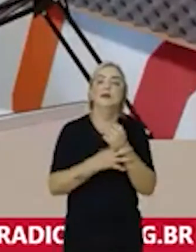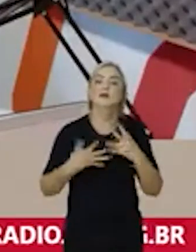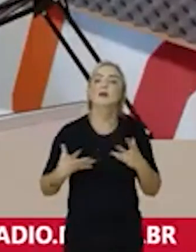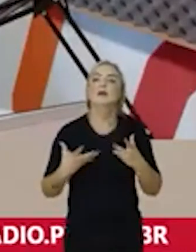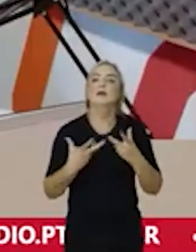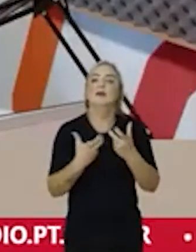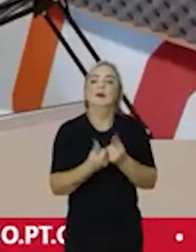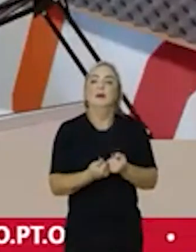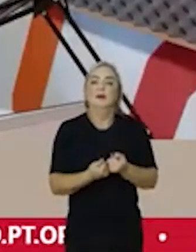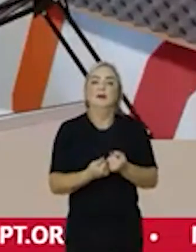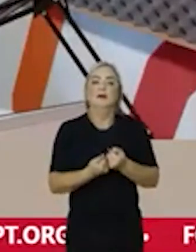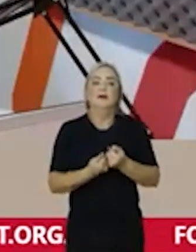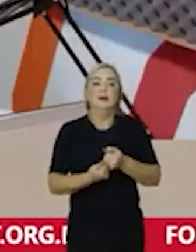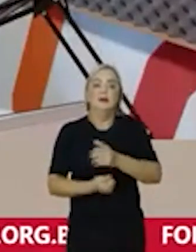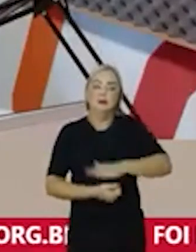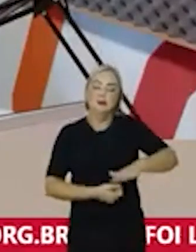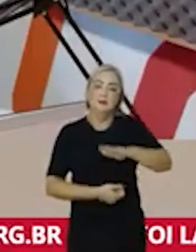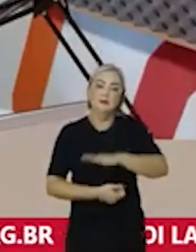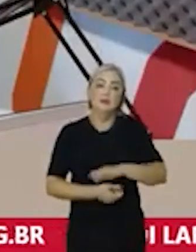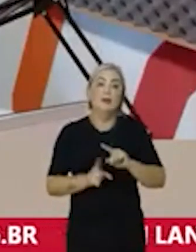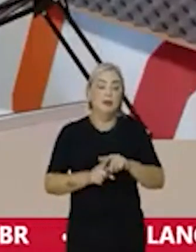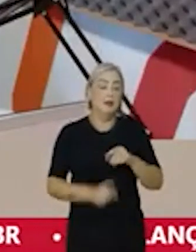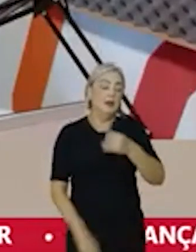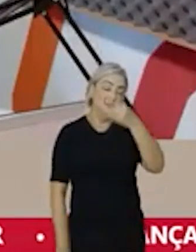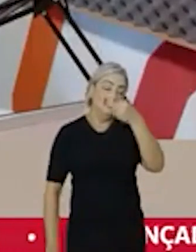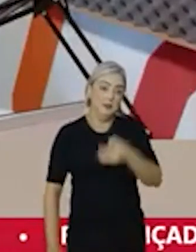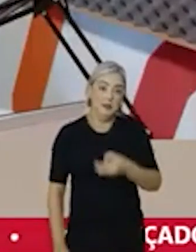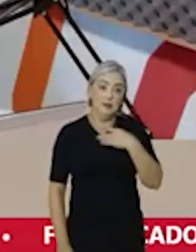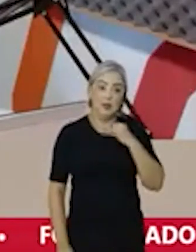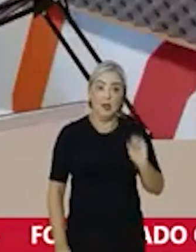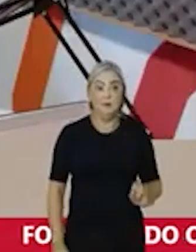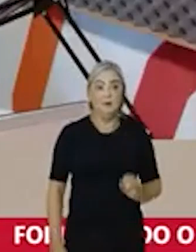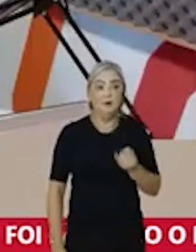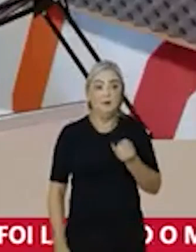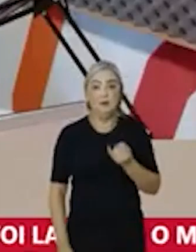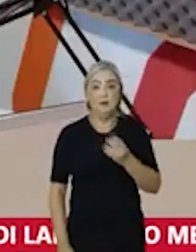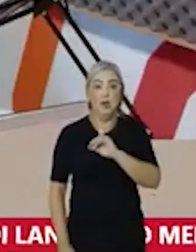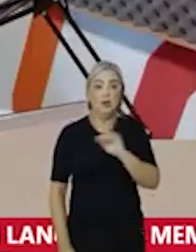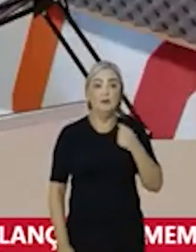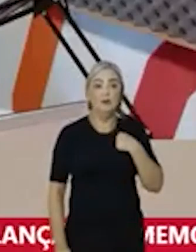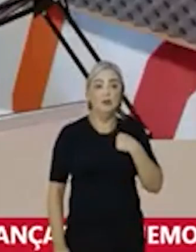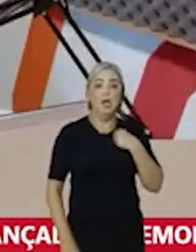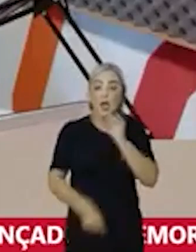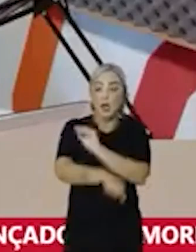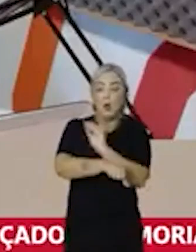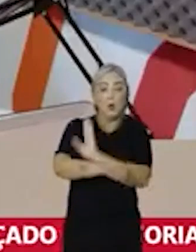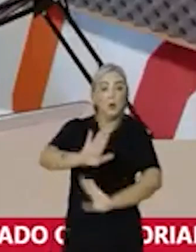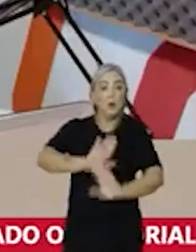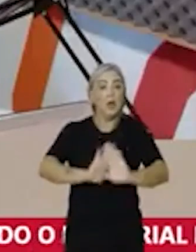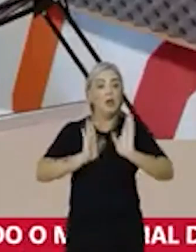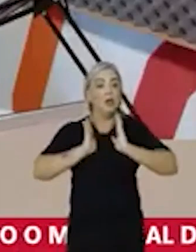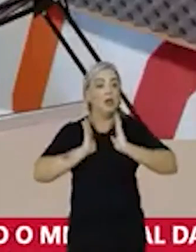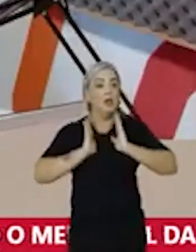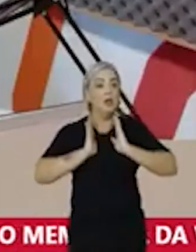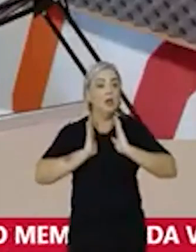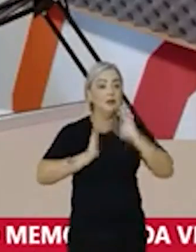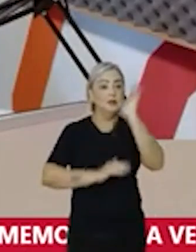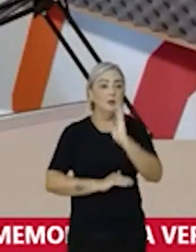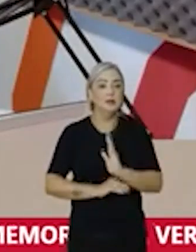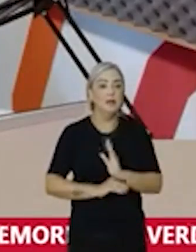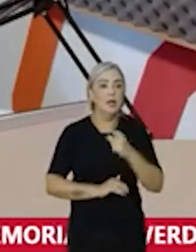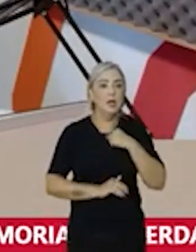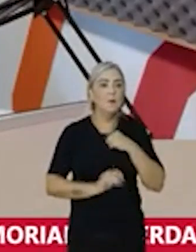todas essas dimensões que eu disse. E, evidentemente, aproveitando o dia, preservar o patrimônio cultural brasileiro. Não pode ser